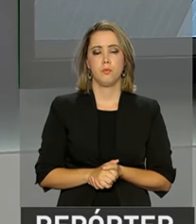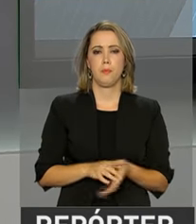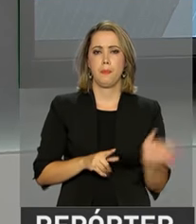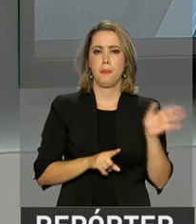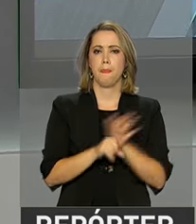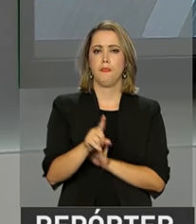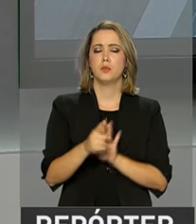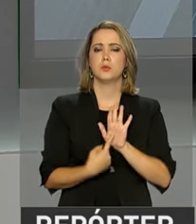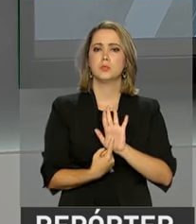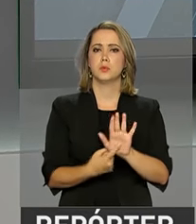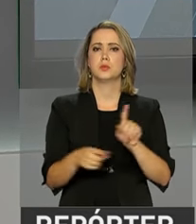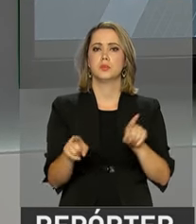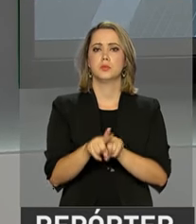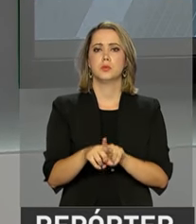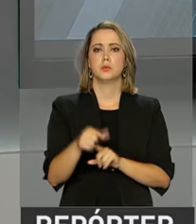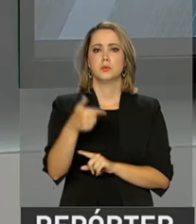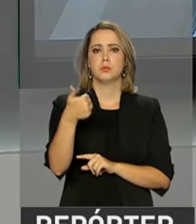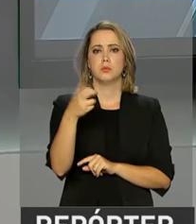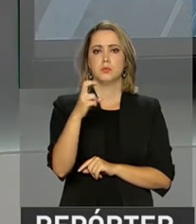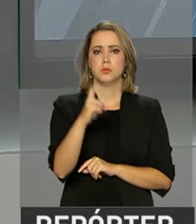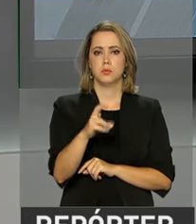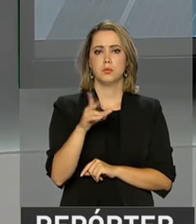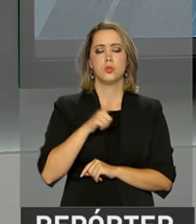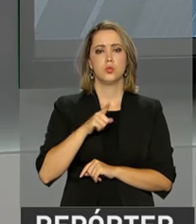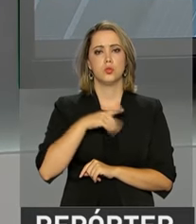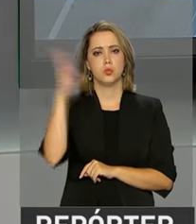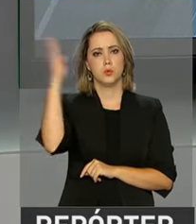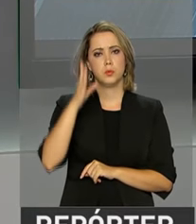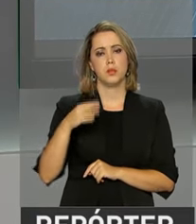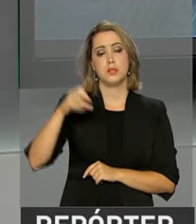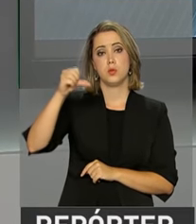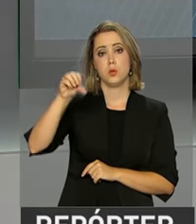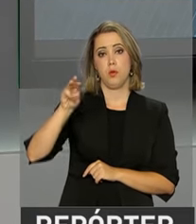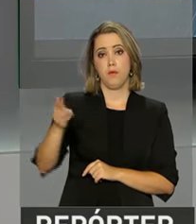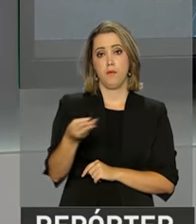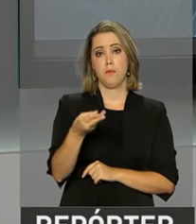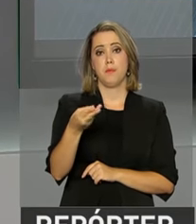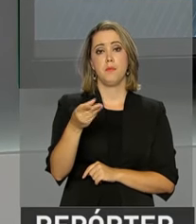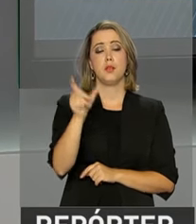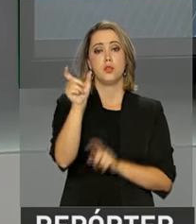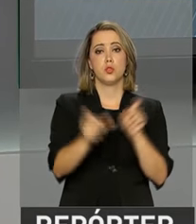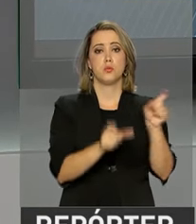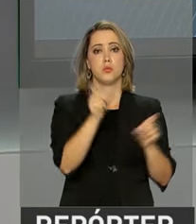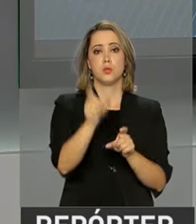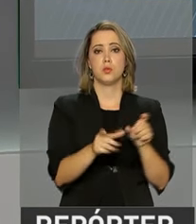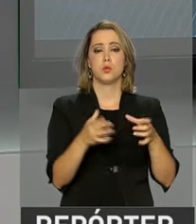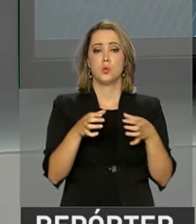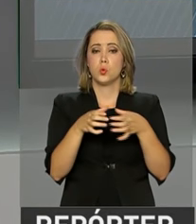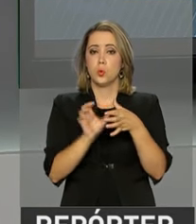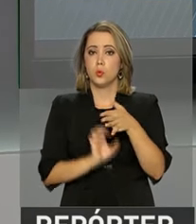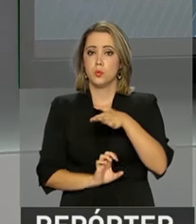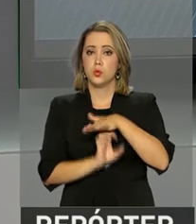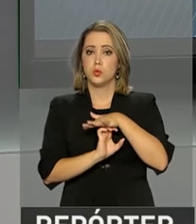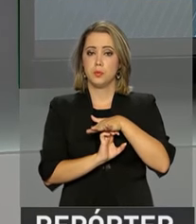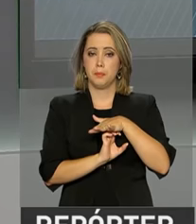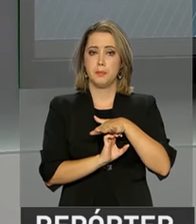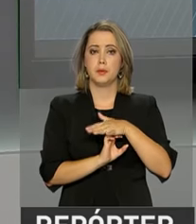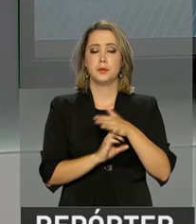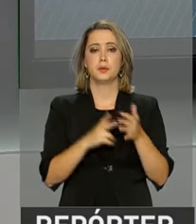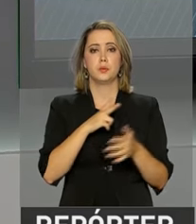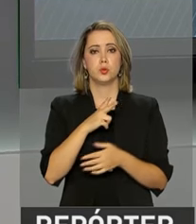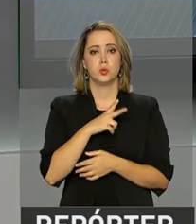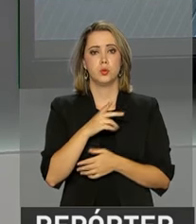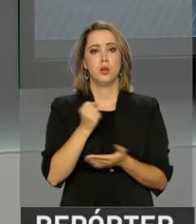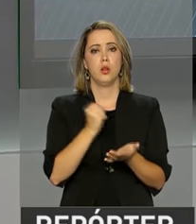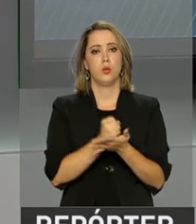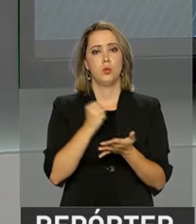IBGE indica ainda que em 2015 havia no Brasil 9 milhões e 800 mil empregados no setor privado que foram